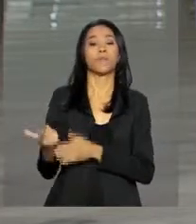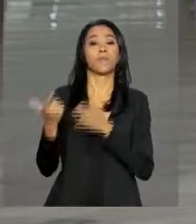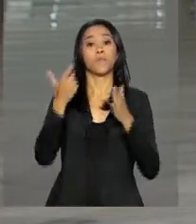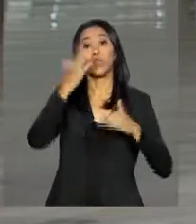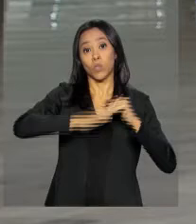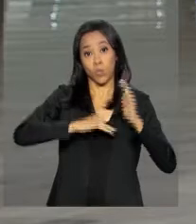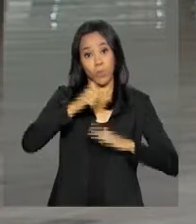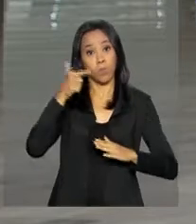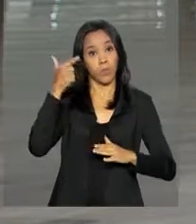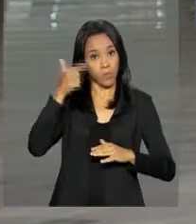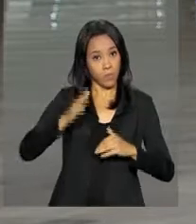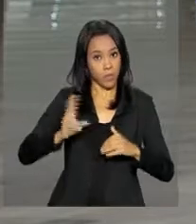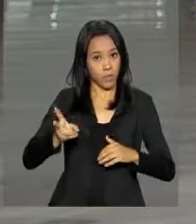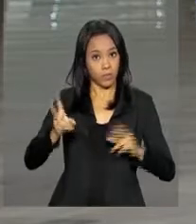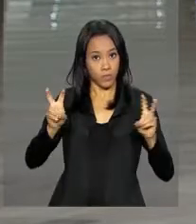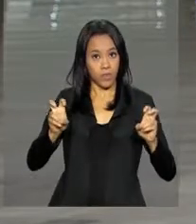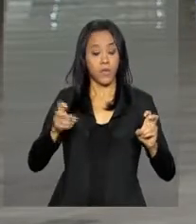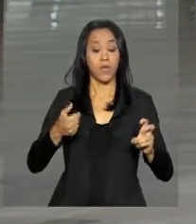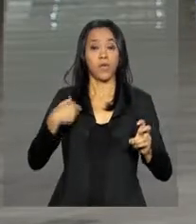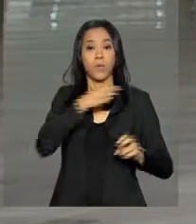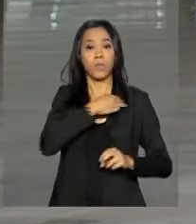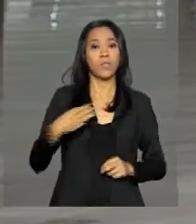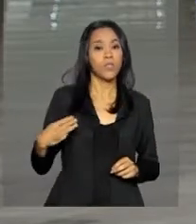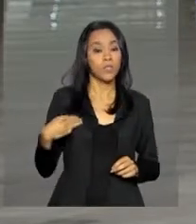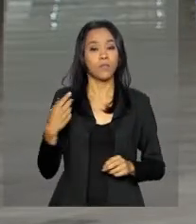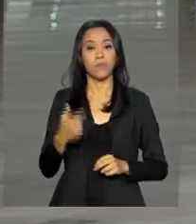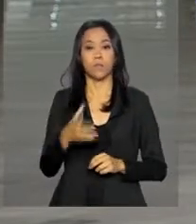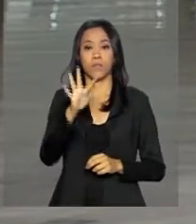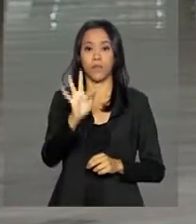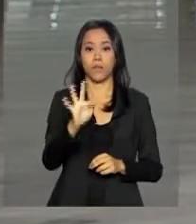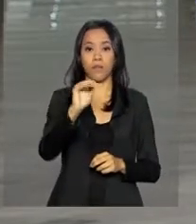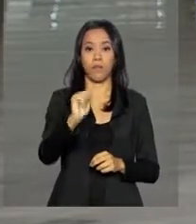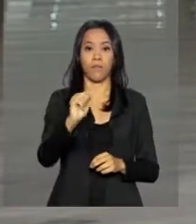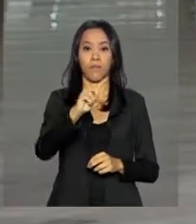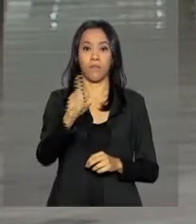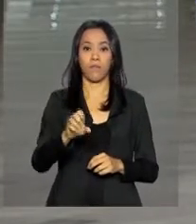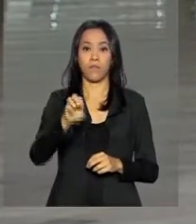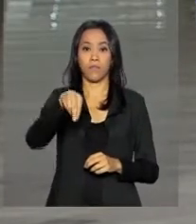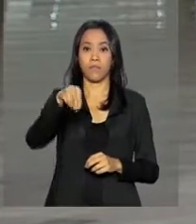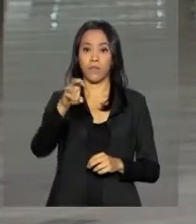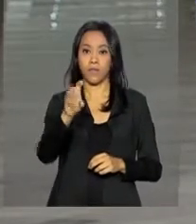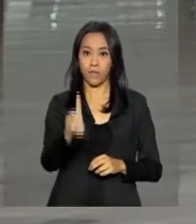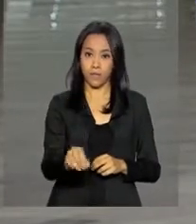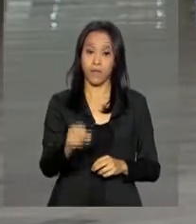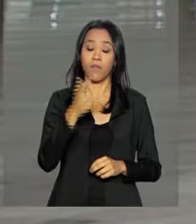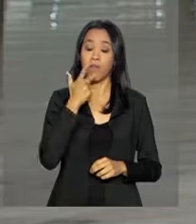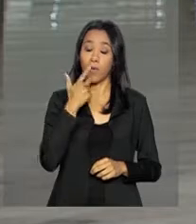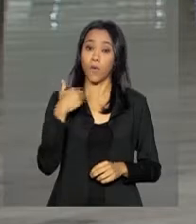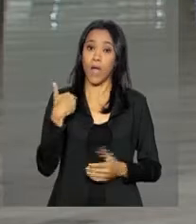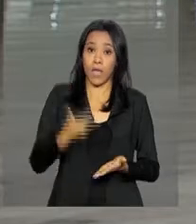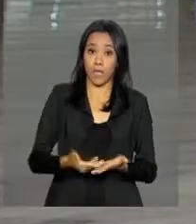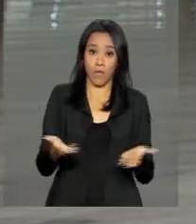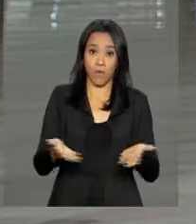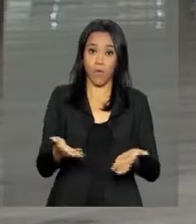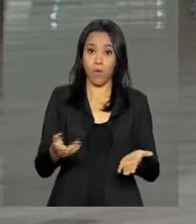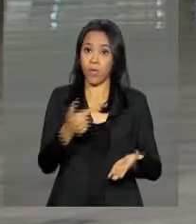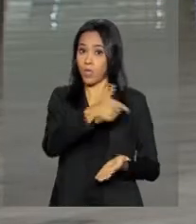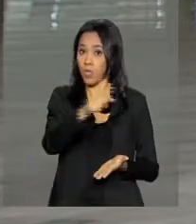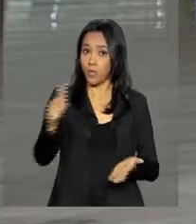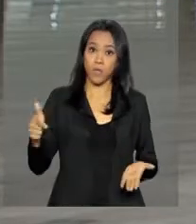intervenção federal, o ministro da Fazenda, Henrique Meirelles, disse há pouco que, até o momento, não há